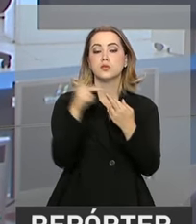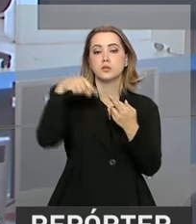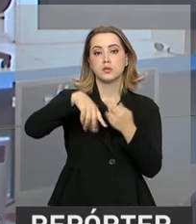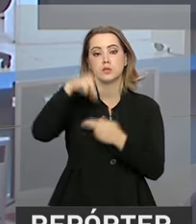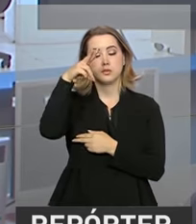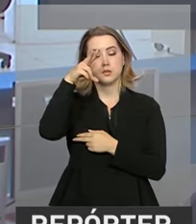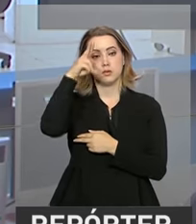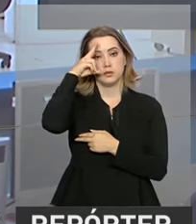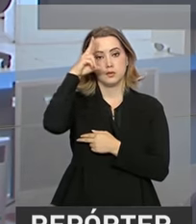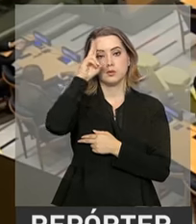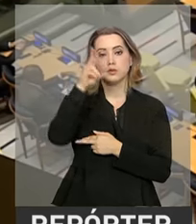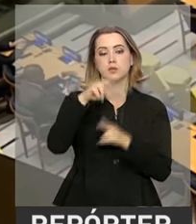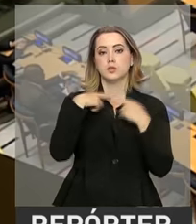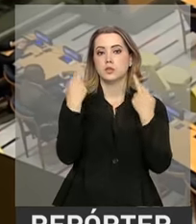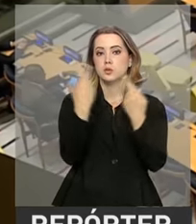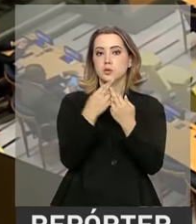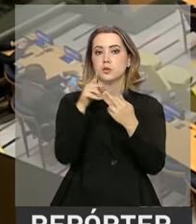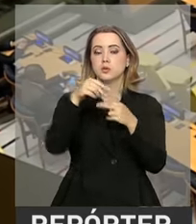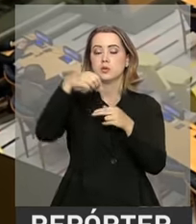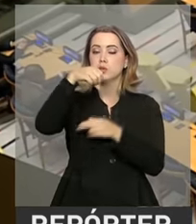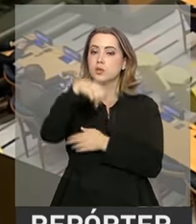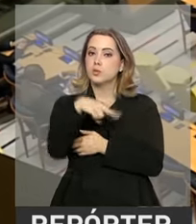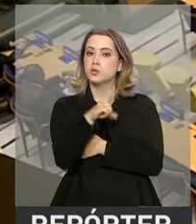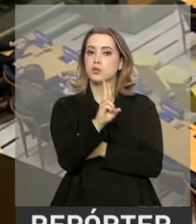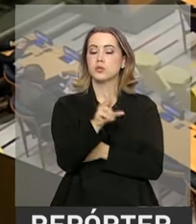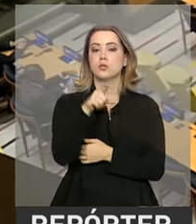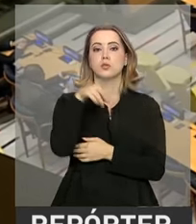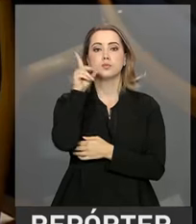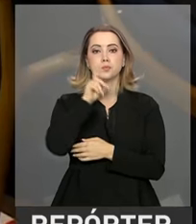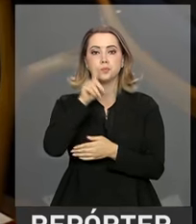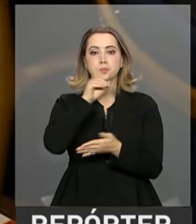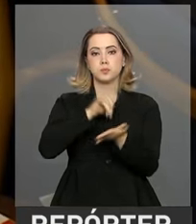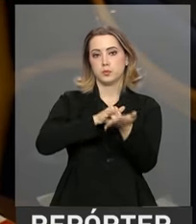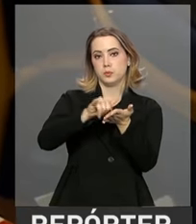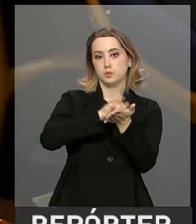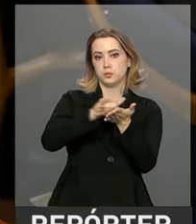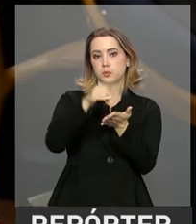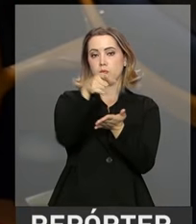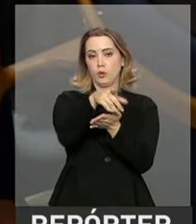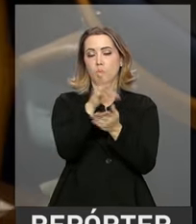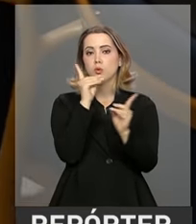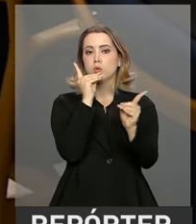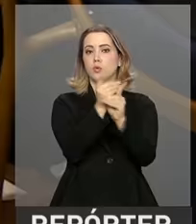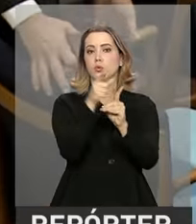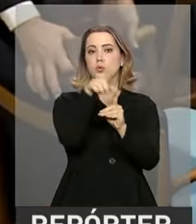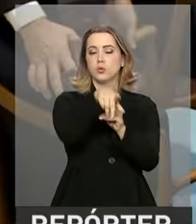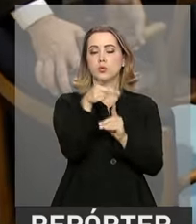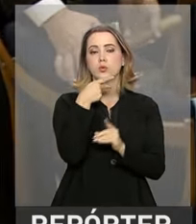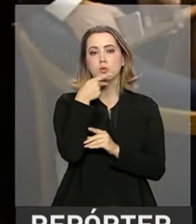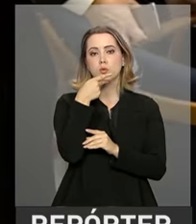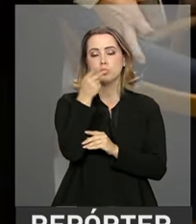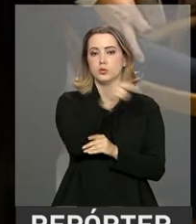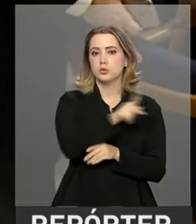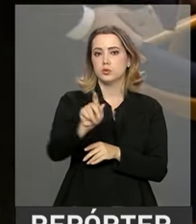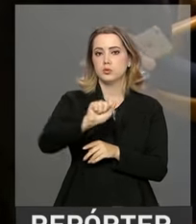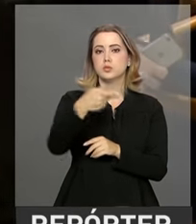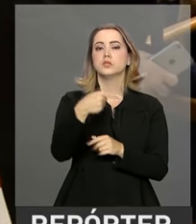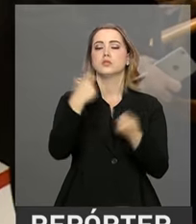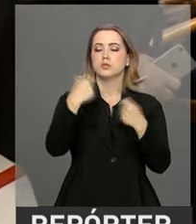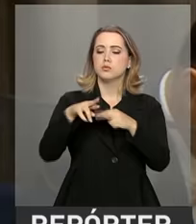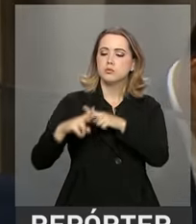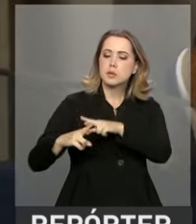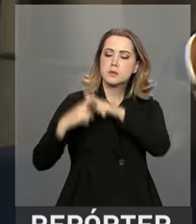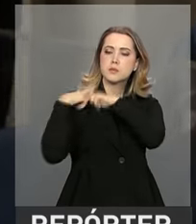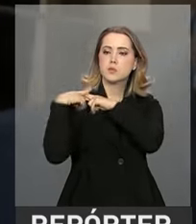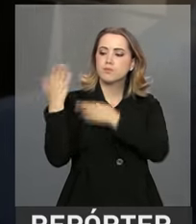reunião das Nações Unidas sobre refugiados e migrantes em Nova York. No encontro, Michel Temer defendeu que os países compartilhem